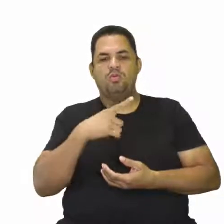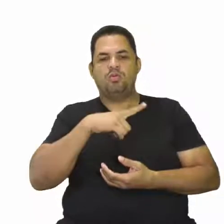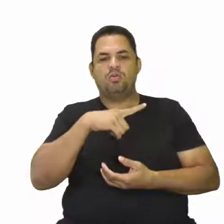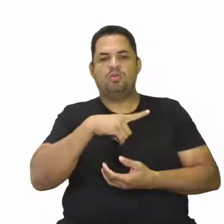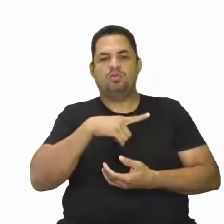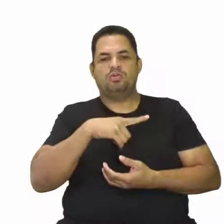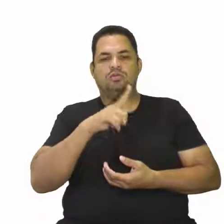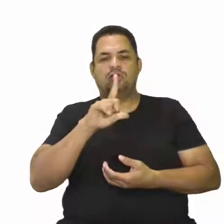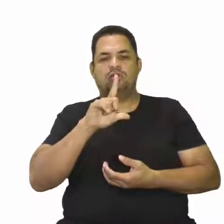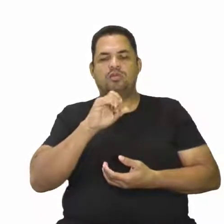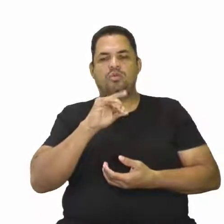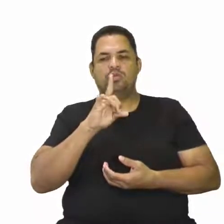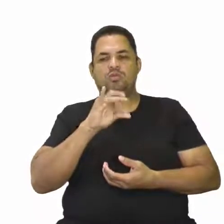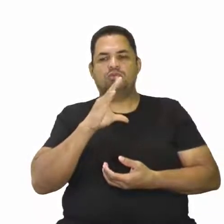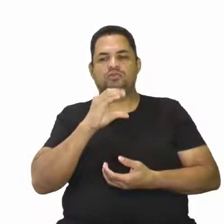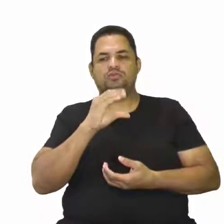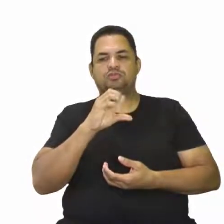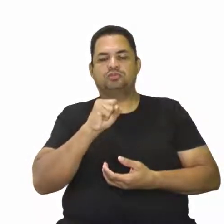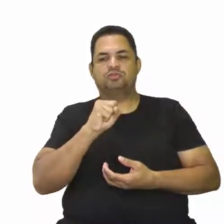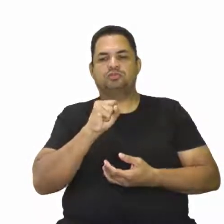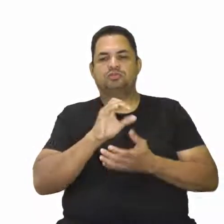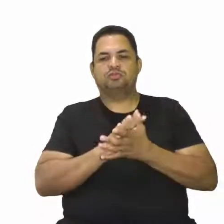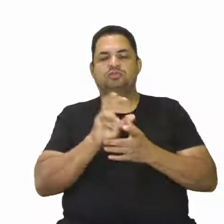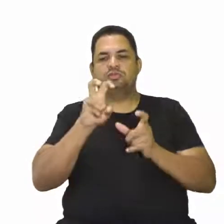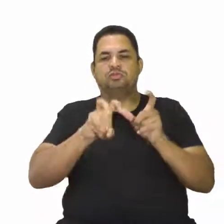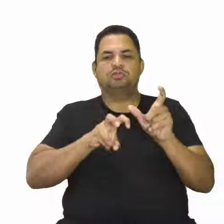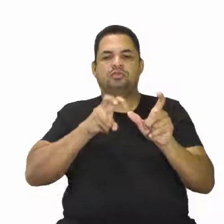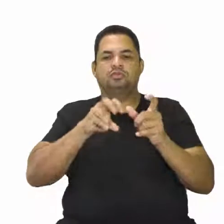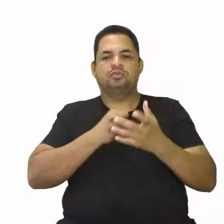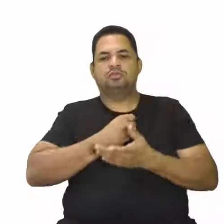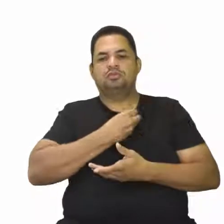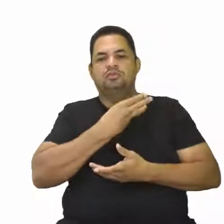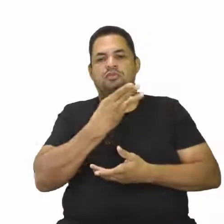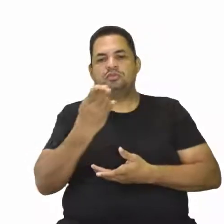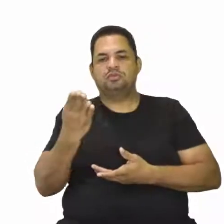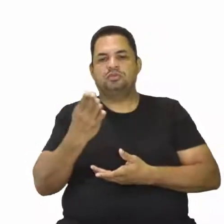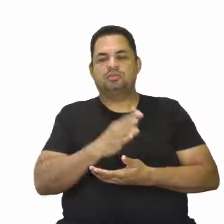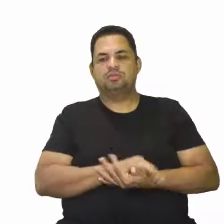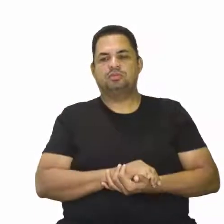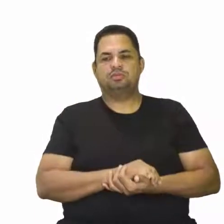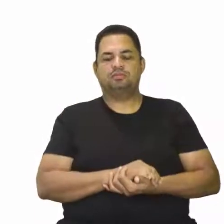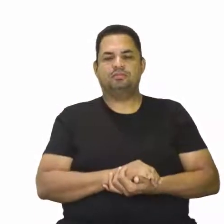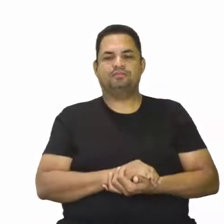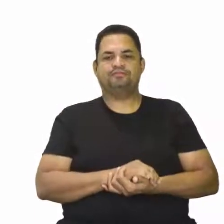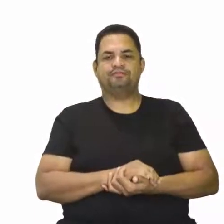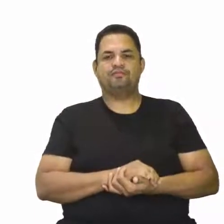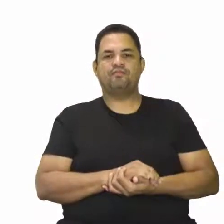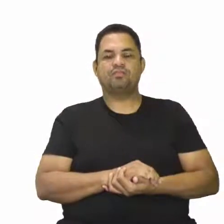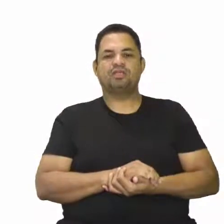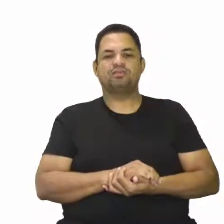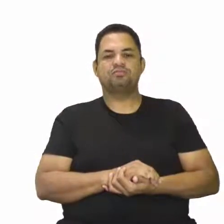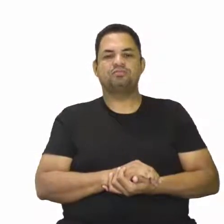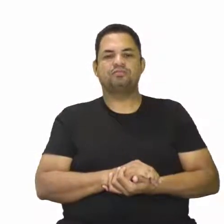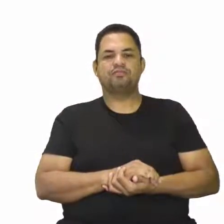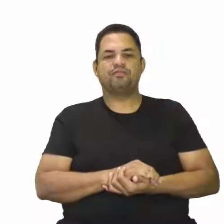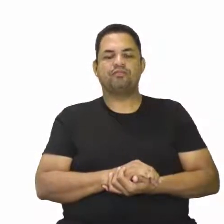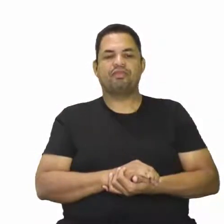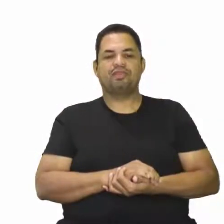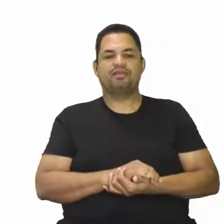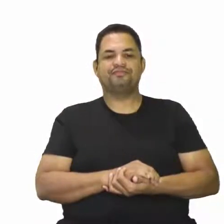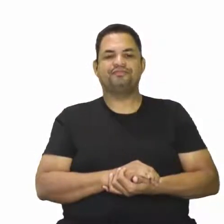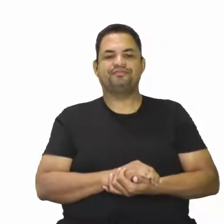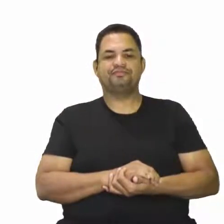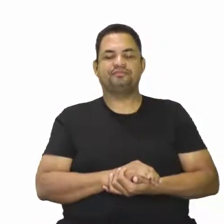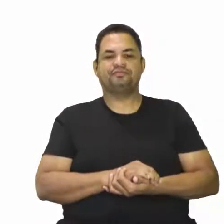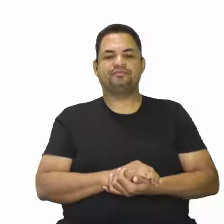temos locuções adverbiais de intensidade. Ella se fue e